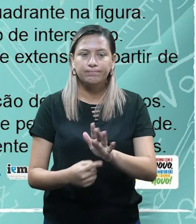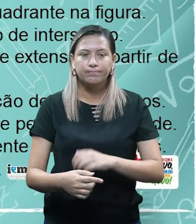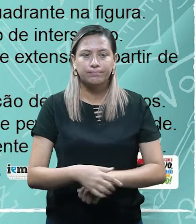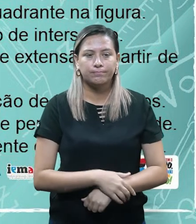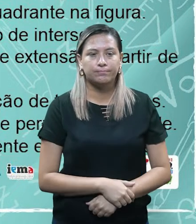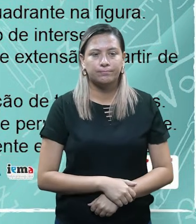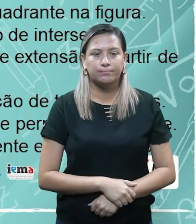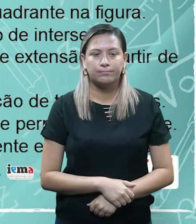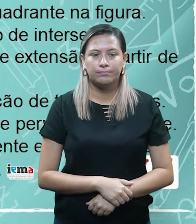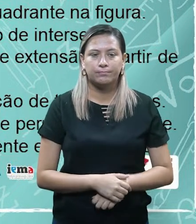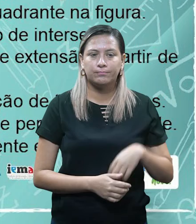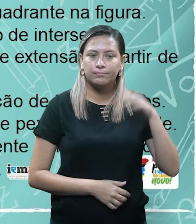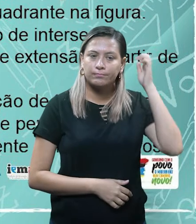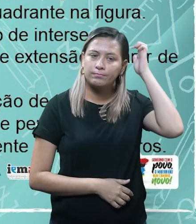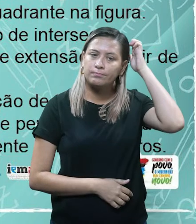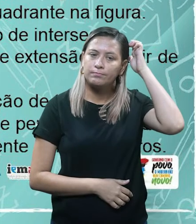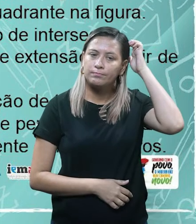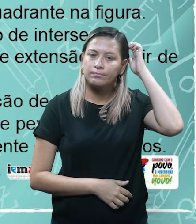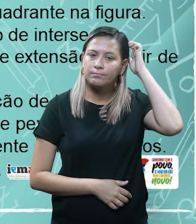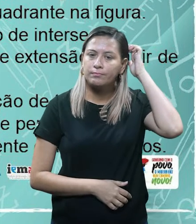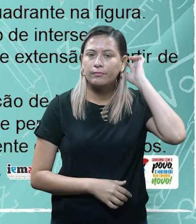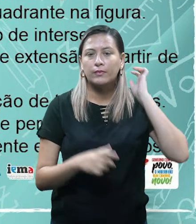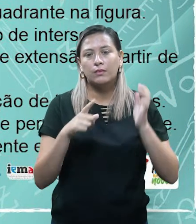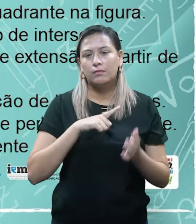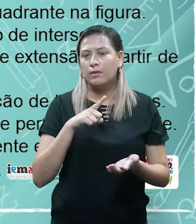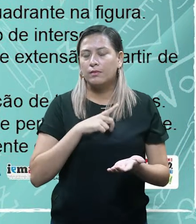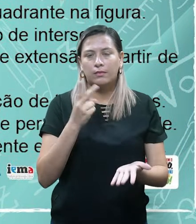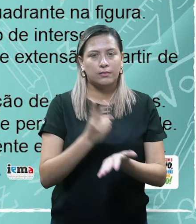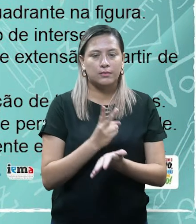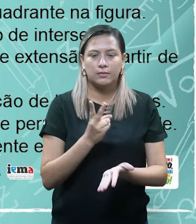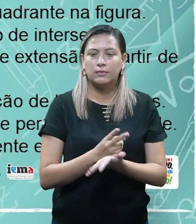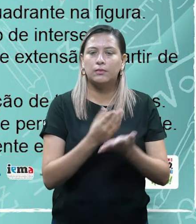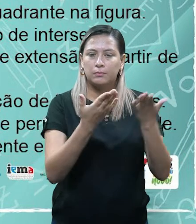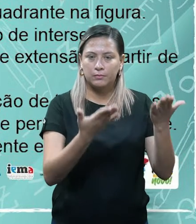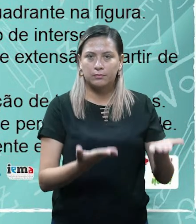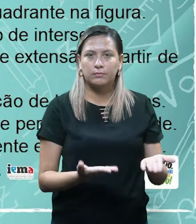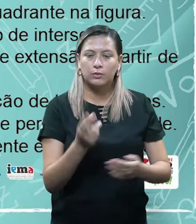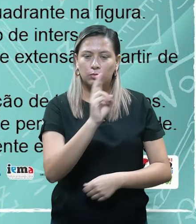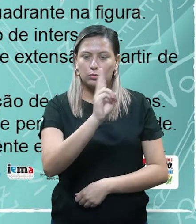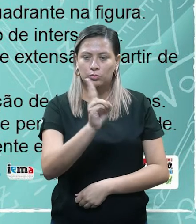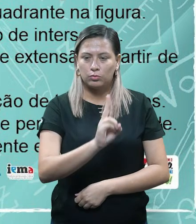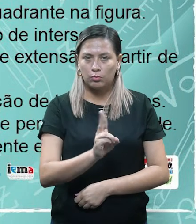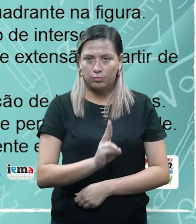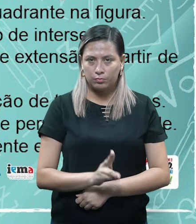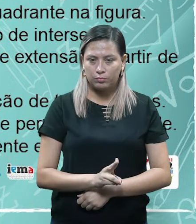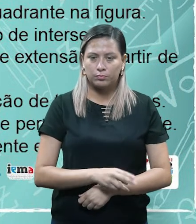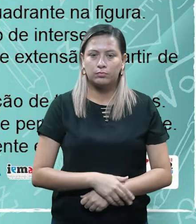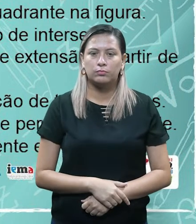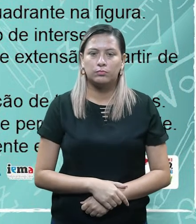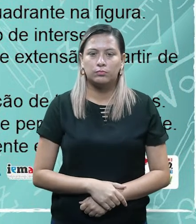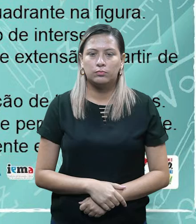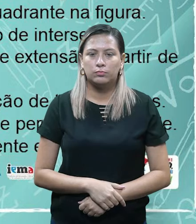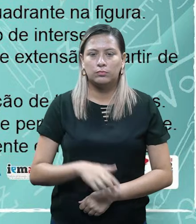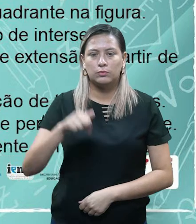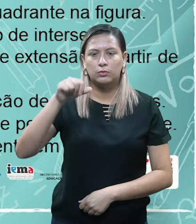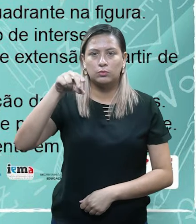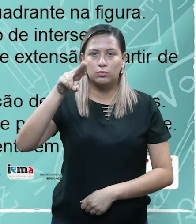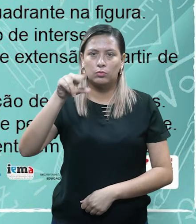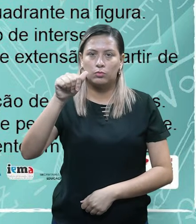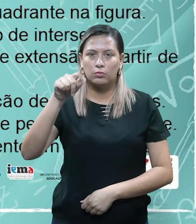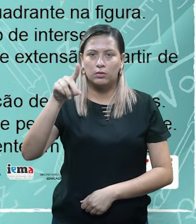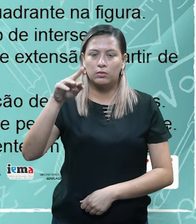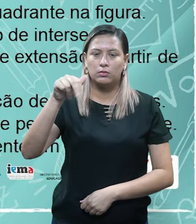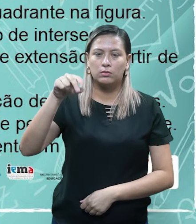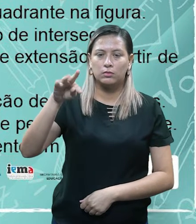X. Então, vai ter sempre essas nomenclaturas que vocês estão podendo ver aí, tá? O quadrante,